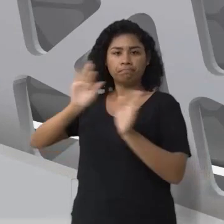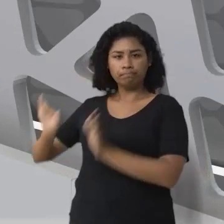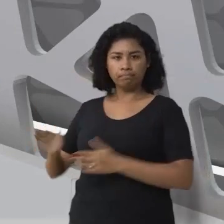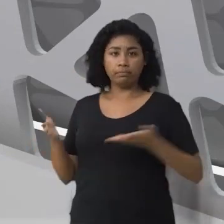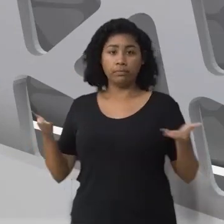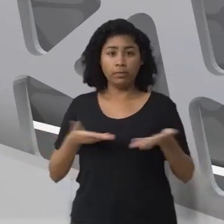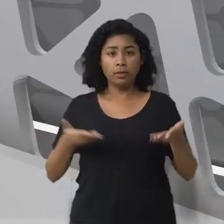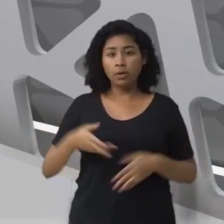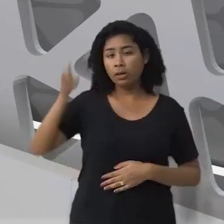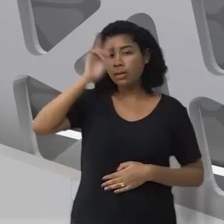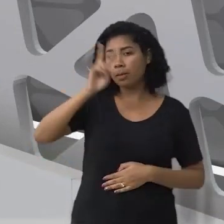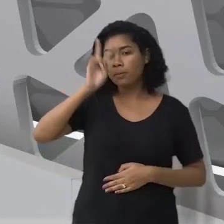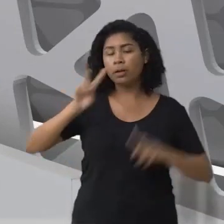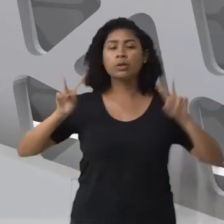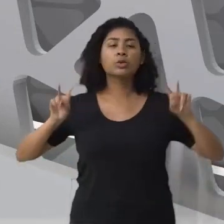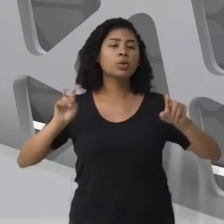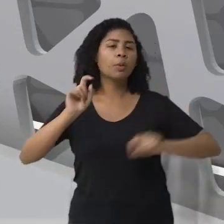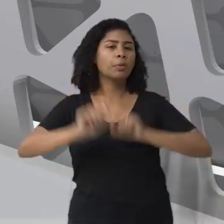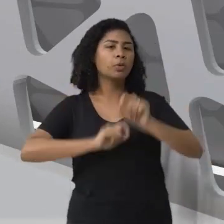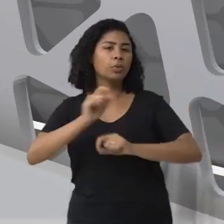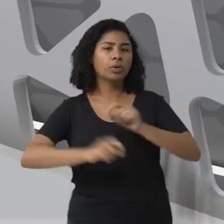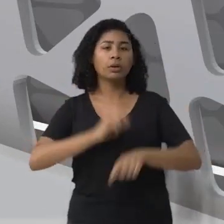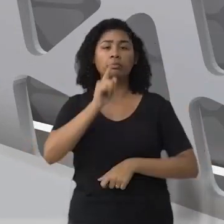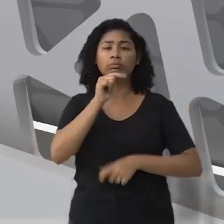os rios, né? Que nós